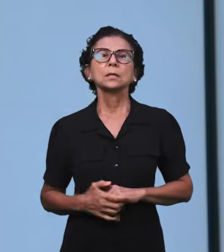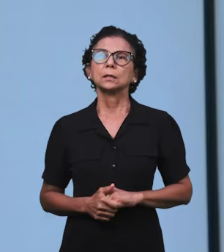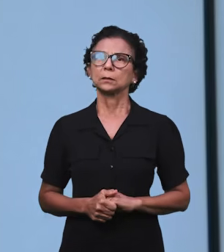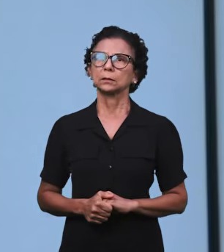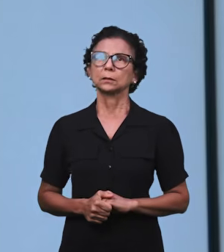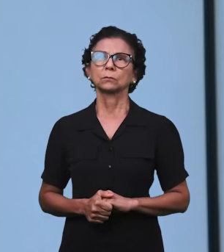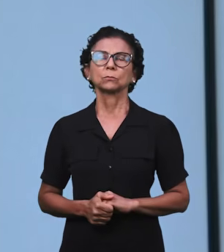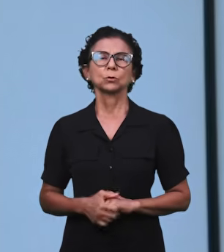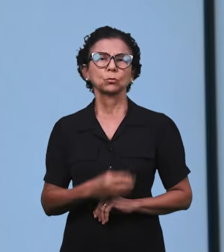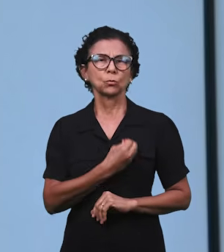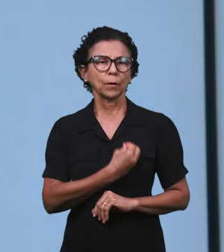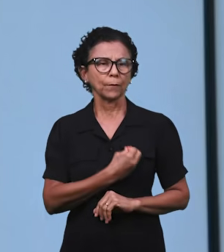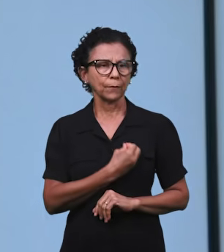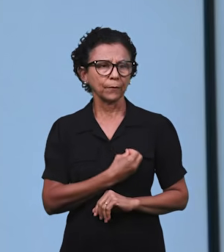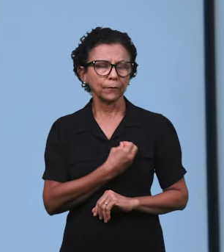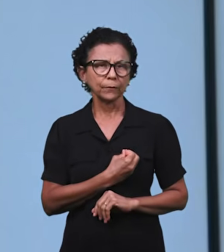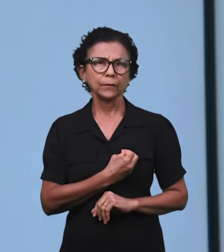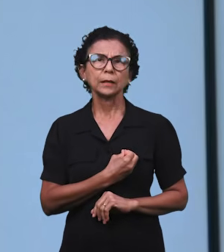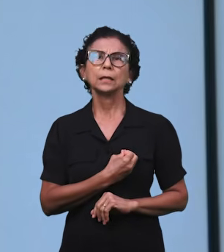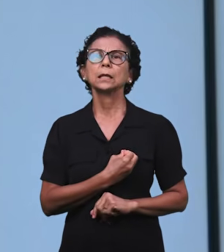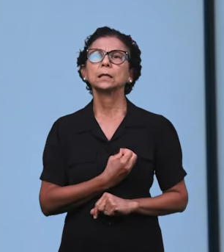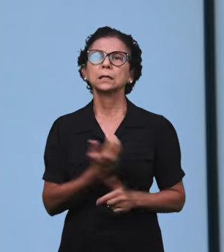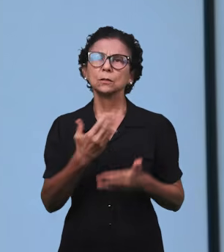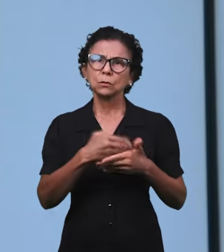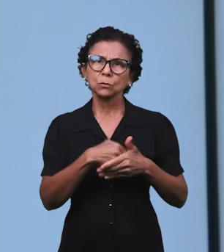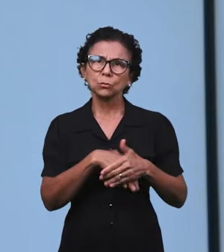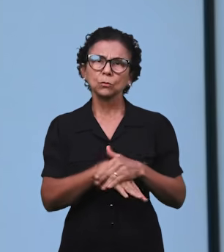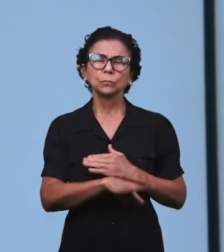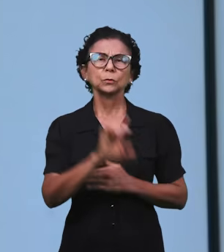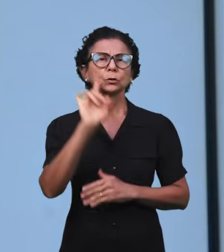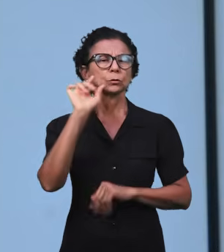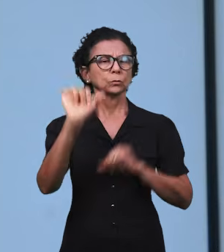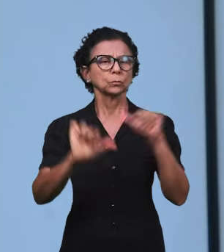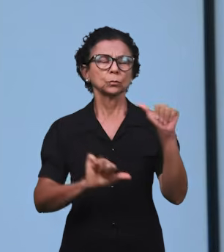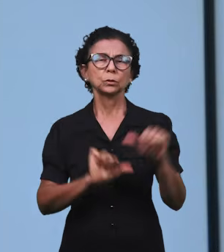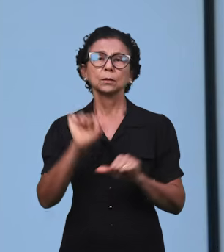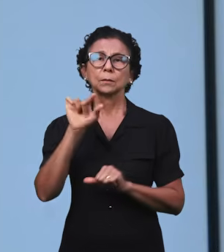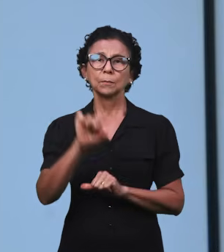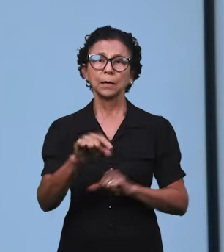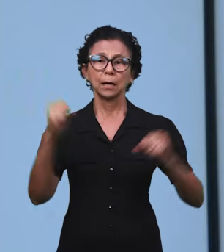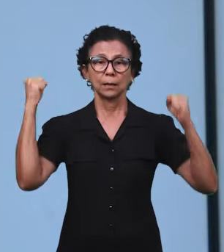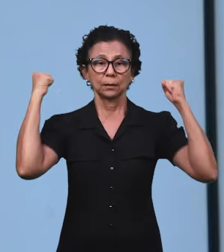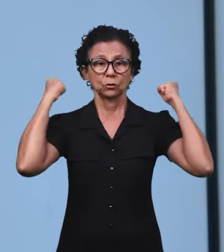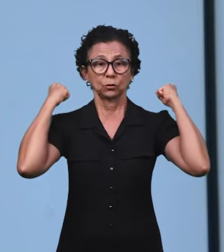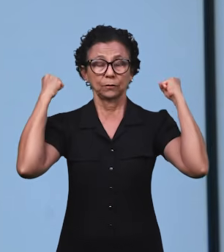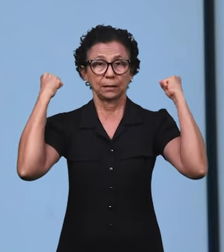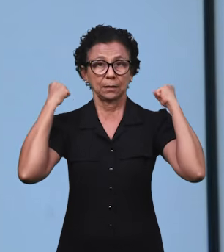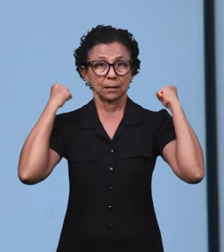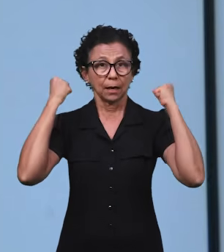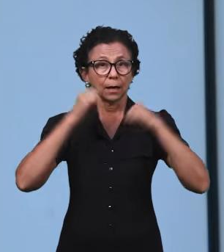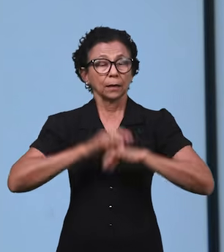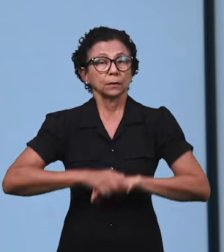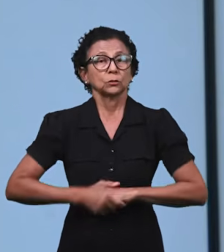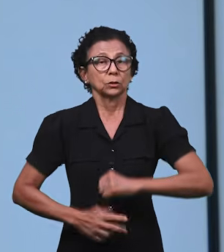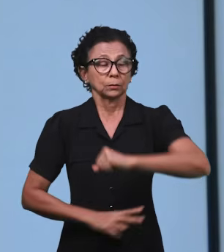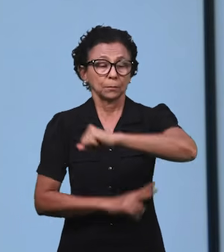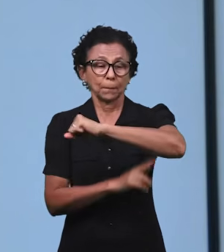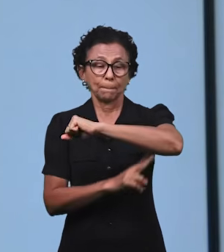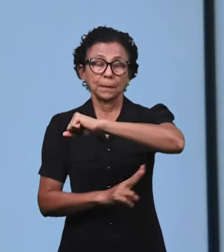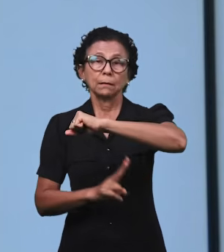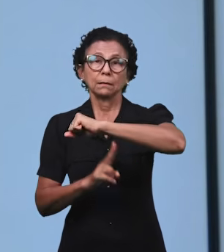mudar os hábitos de vida. Eu falo que os pacientes têm que ter pilares, que são a atividade física, um pilar